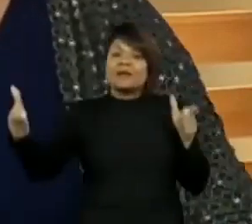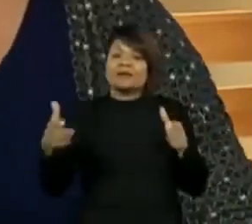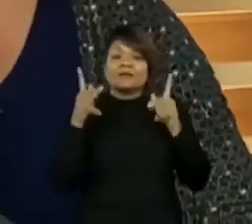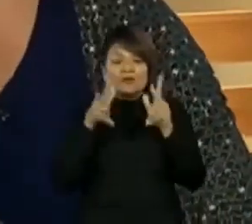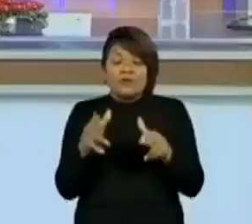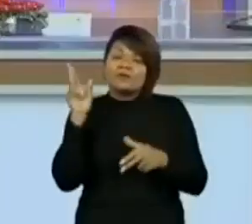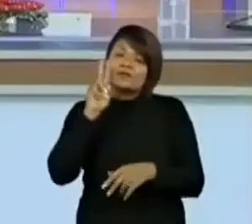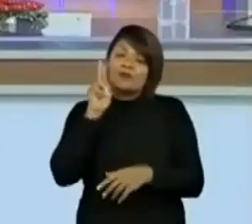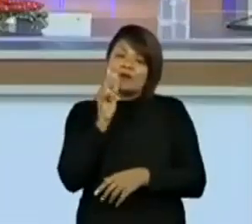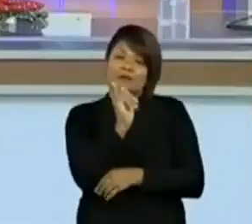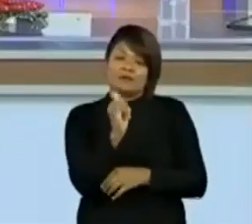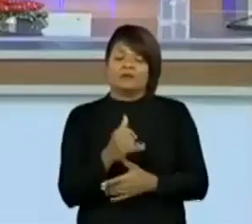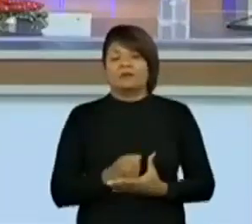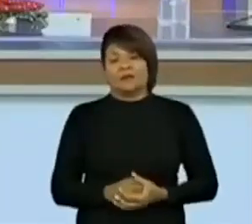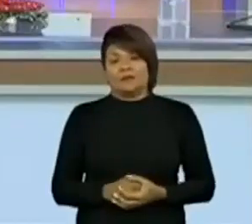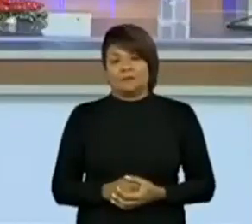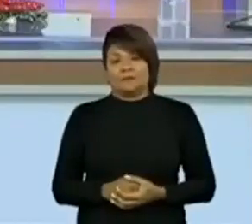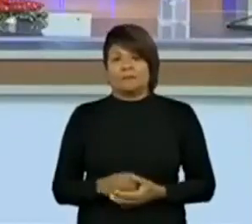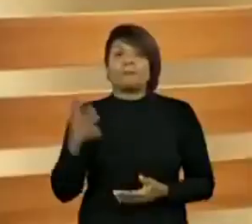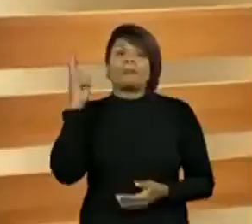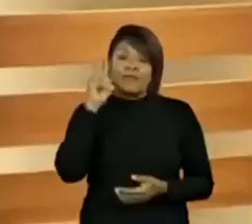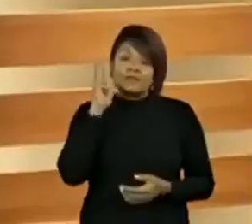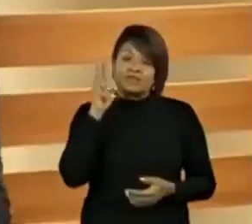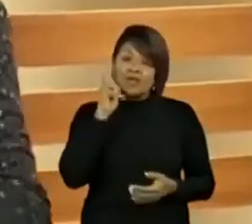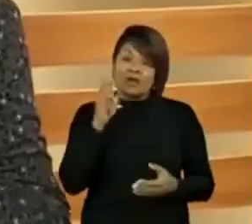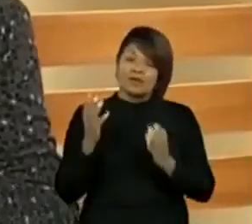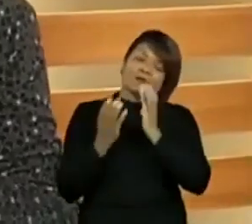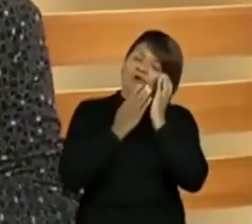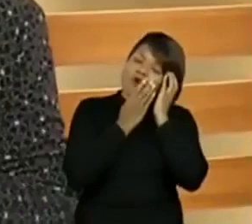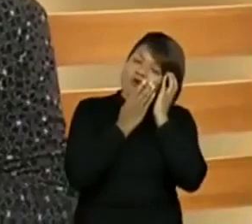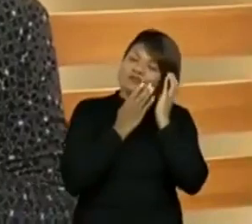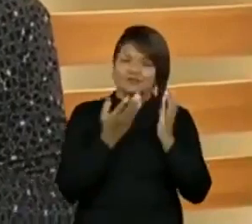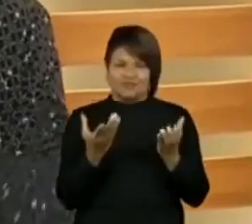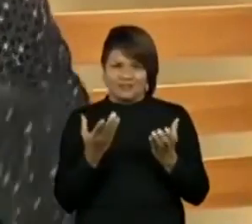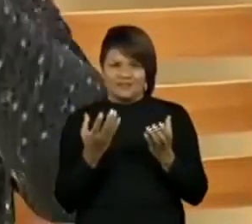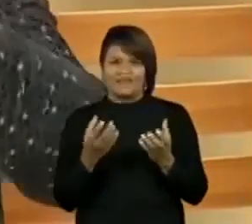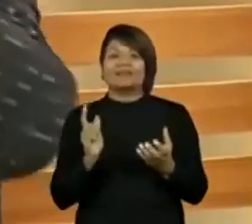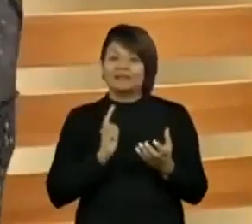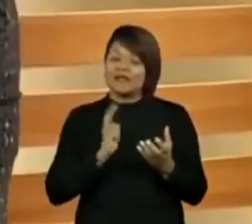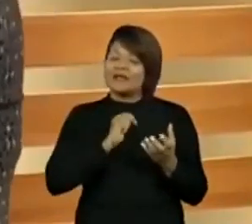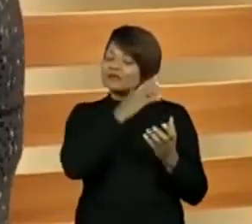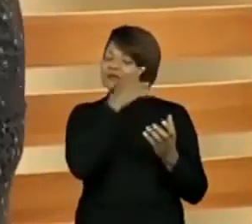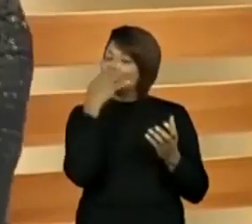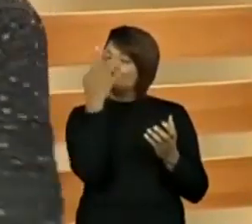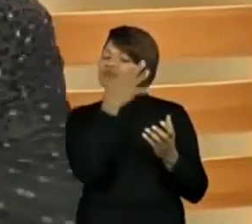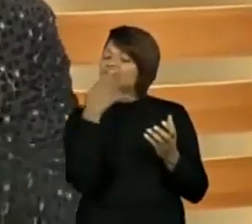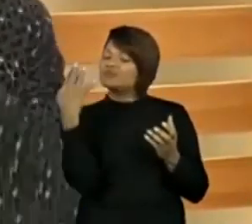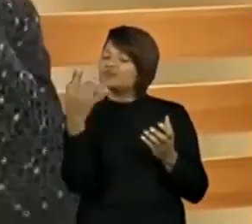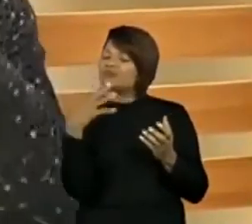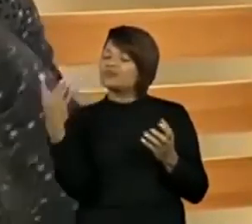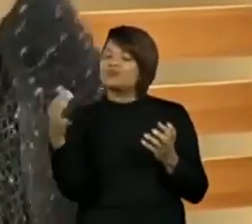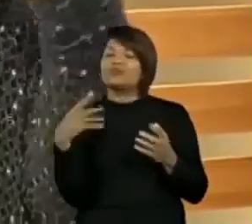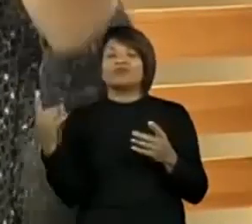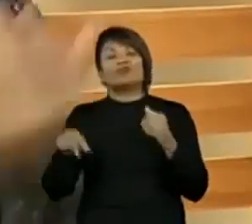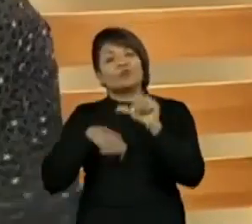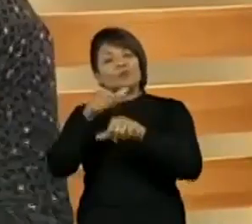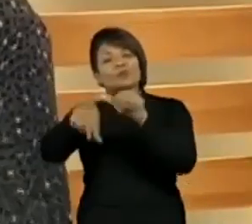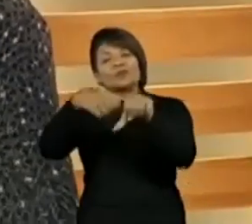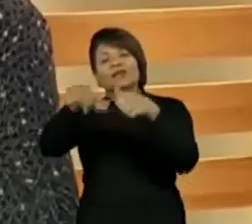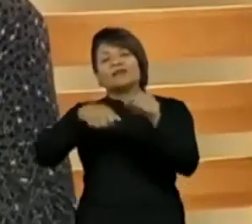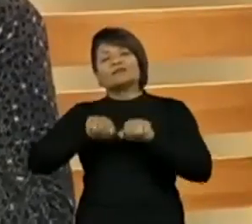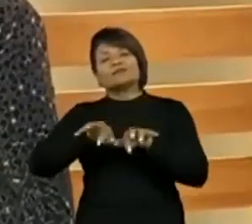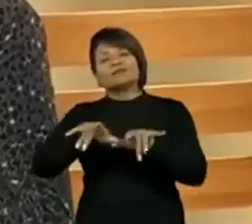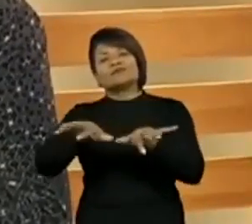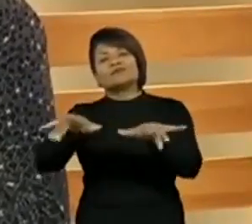contar. As histórias vieram da concha de uma forma e foram tomando outras, conforme elas foram